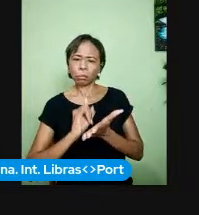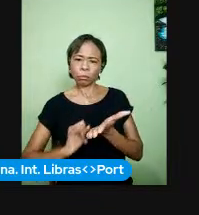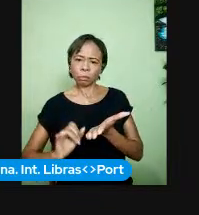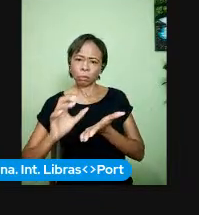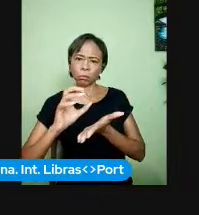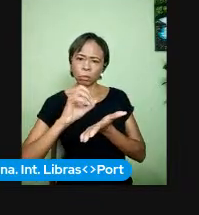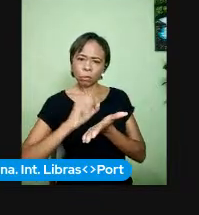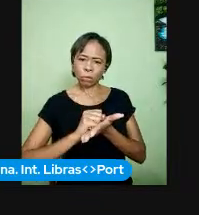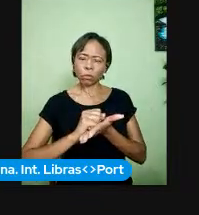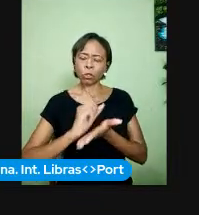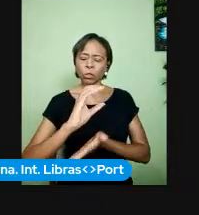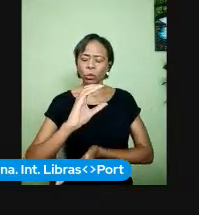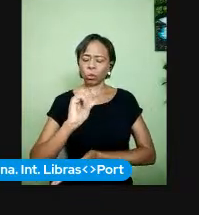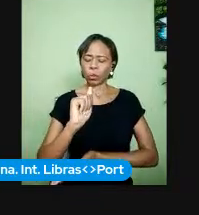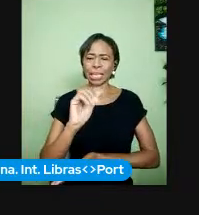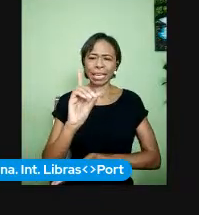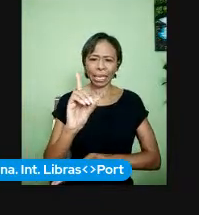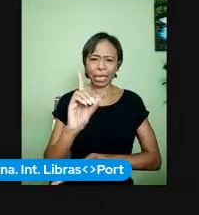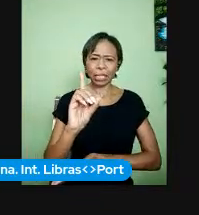Único,